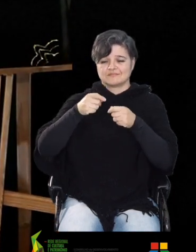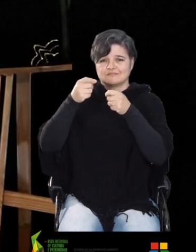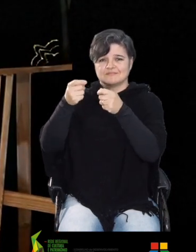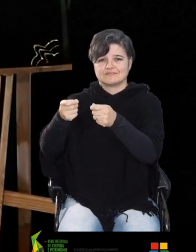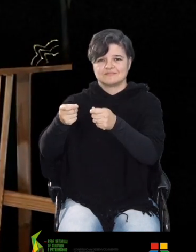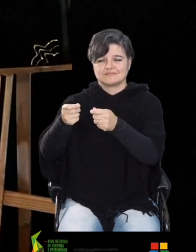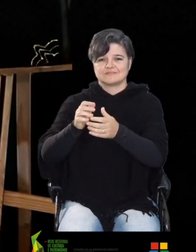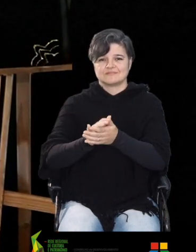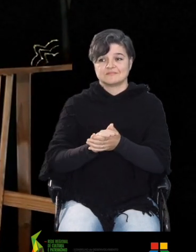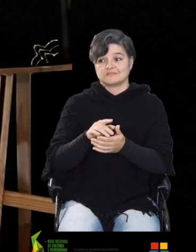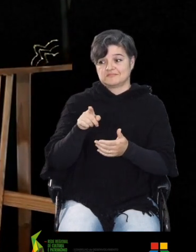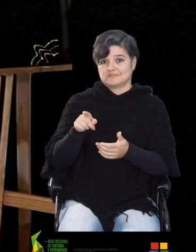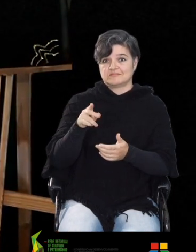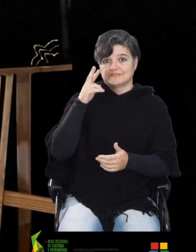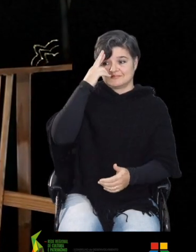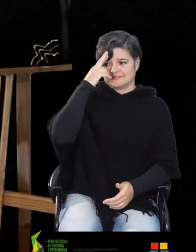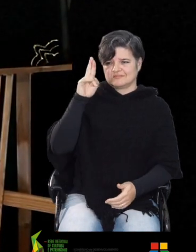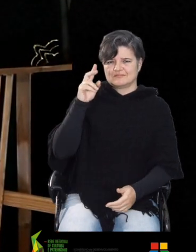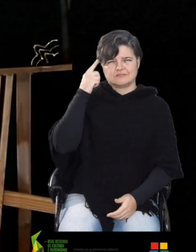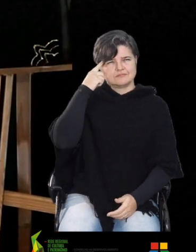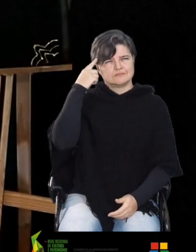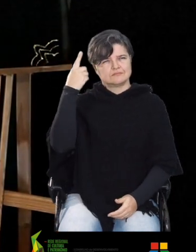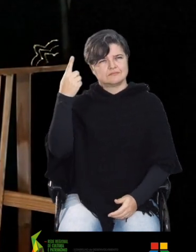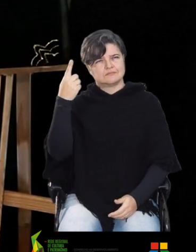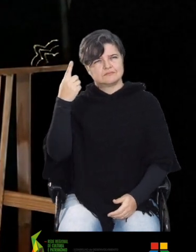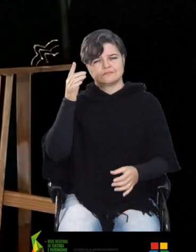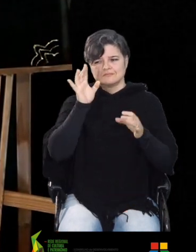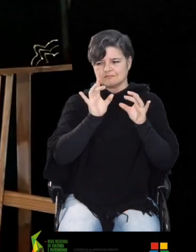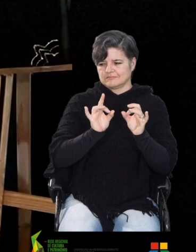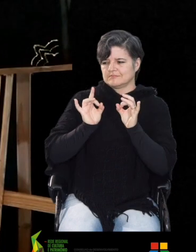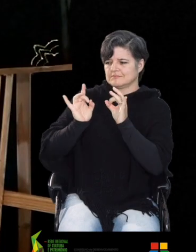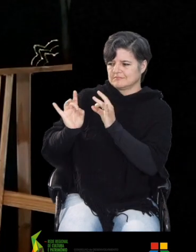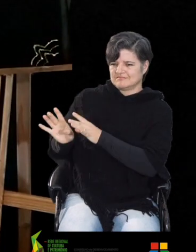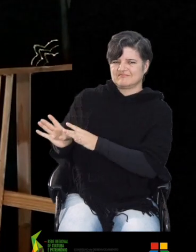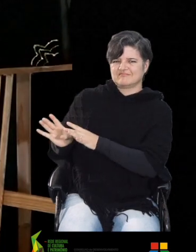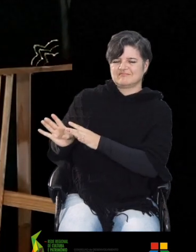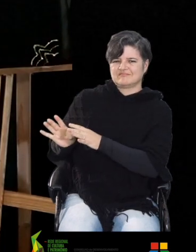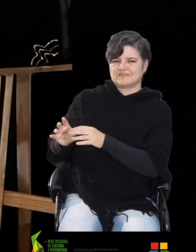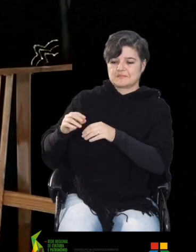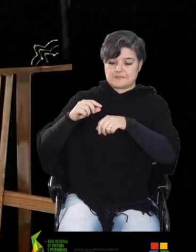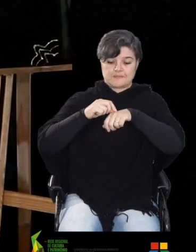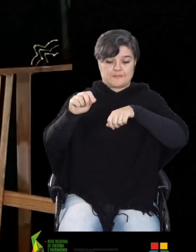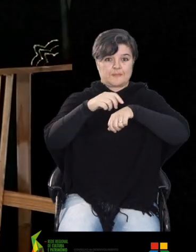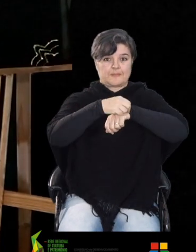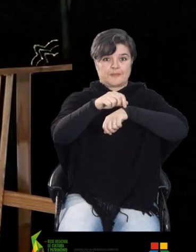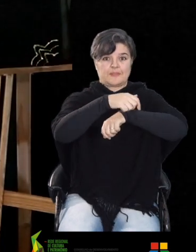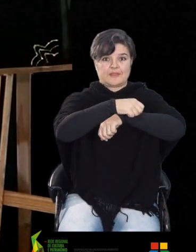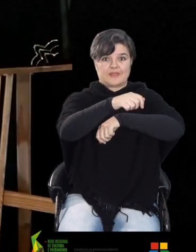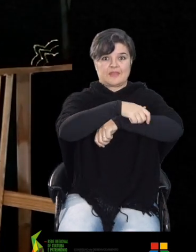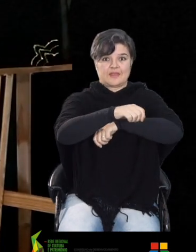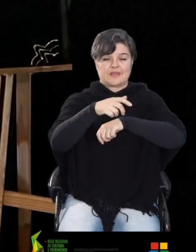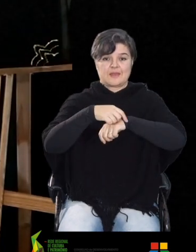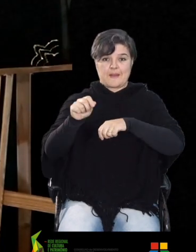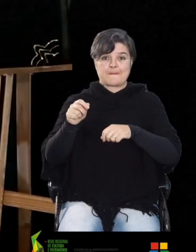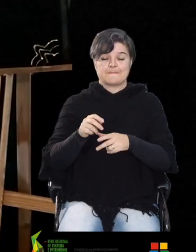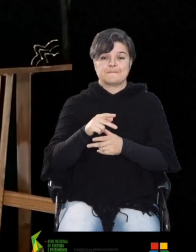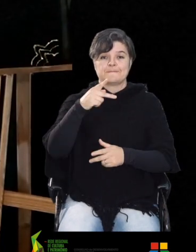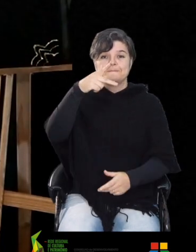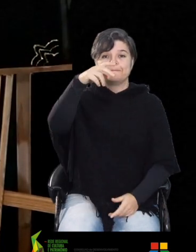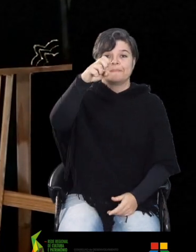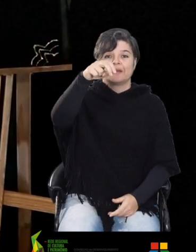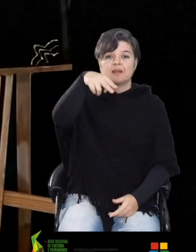se você é bom quem sabe suas pelo menos um cara será que estava com medo